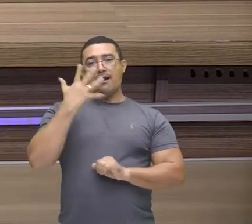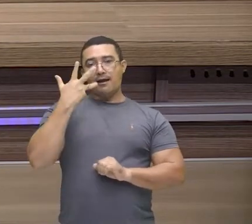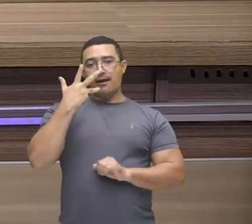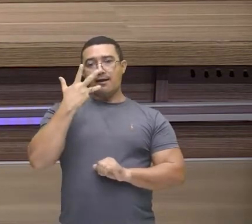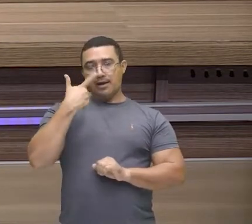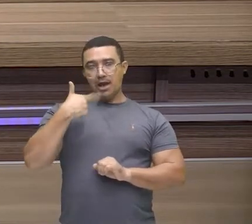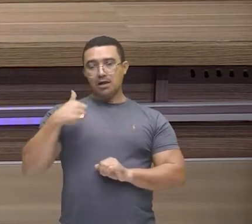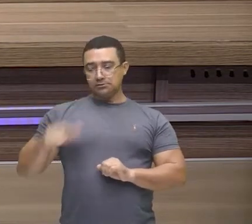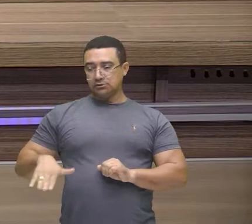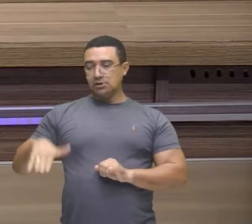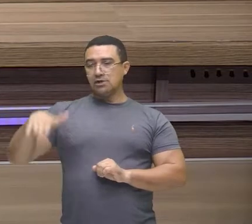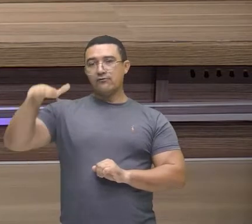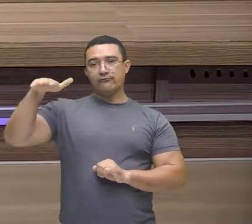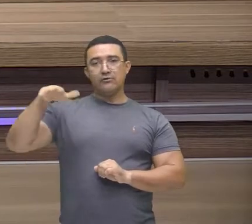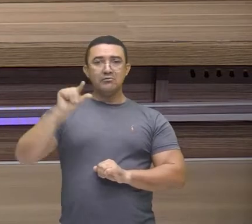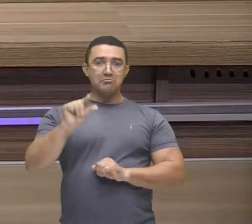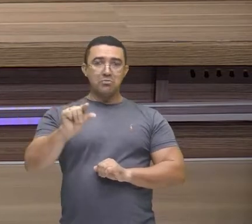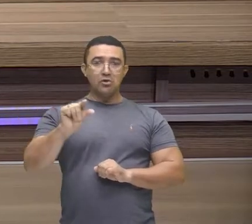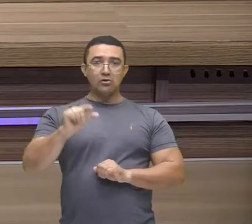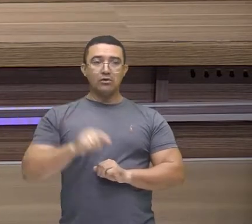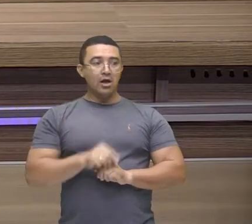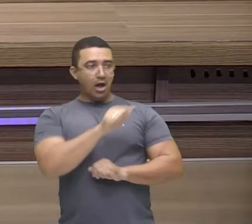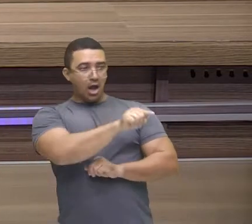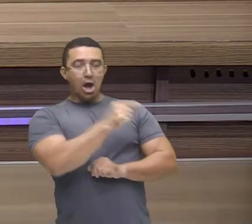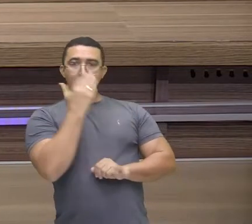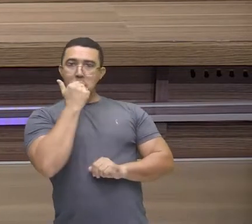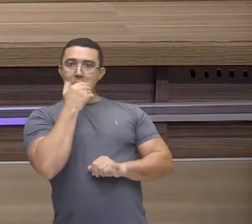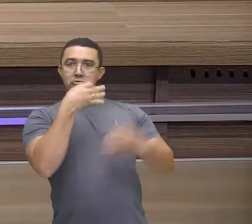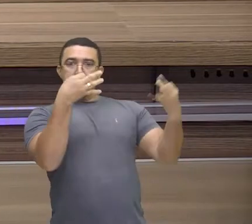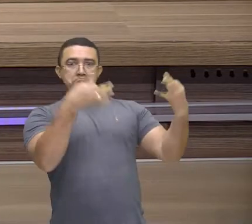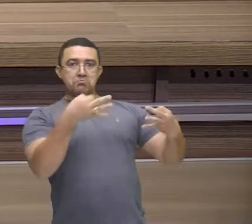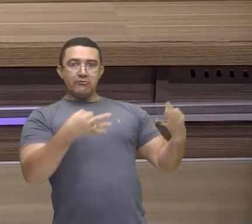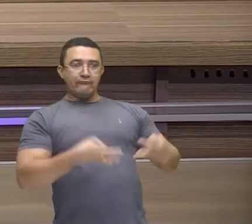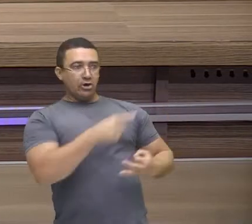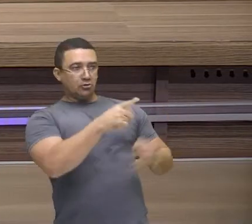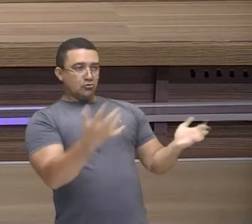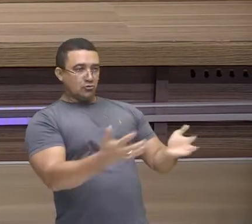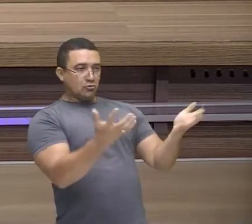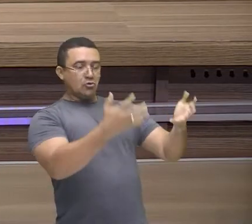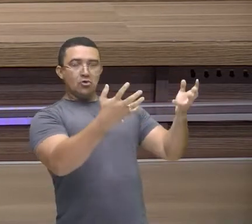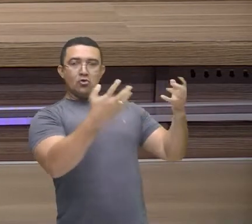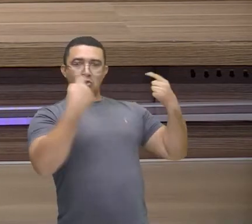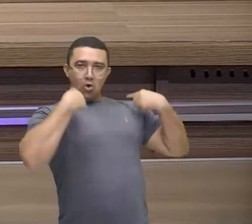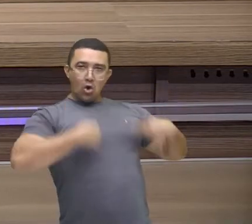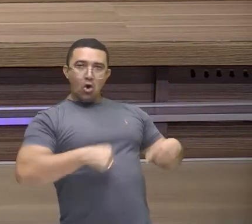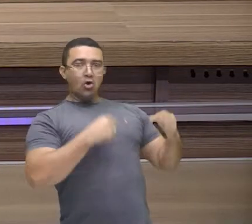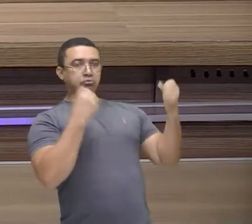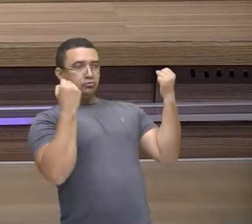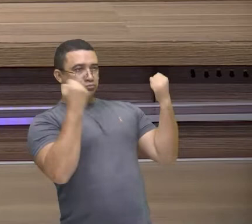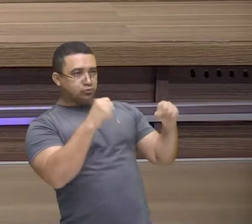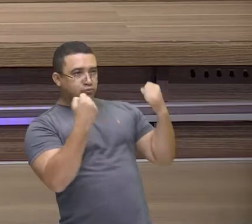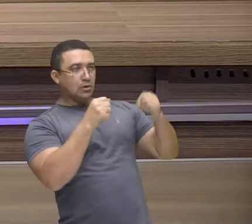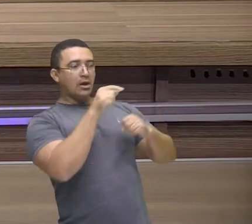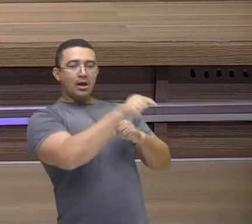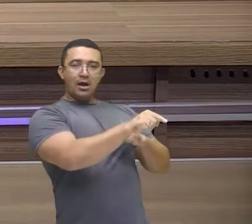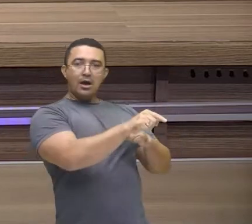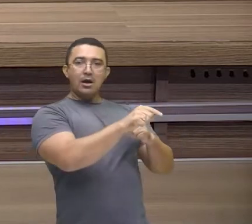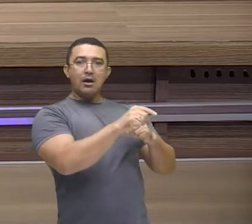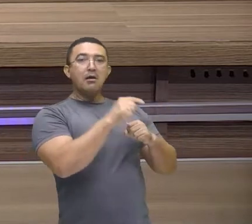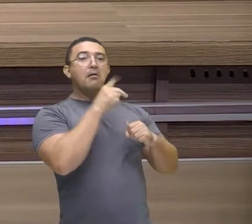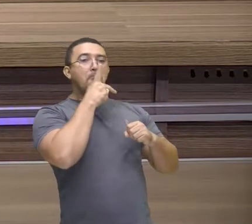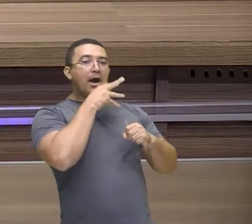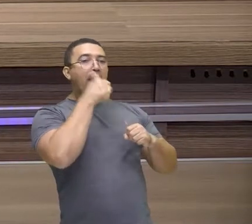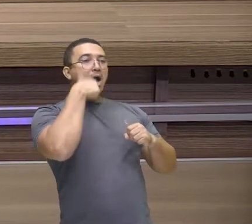colega dele, que tem uma alimentação diferenciada, que tem uma estimulação física maior, que tem pais maiores,